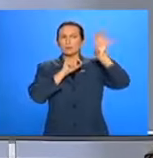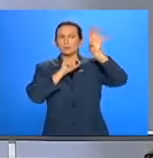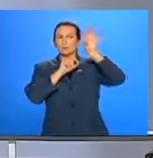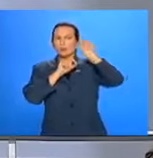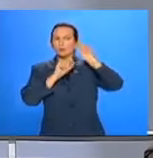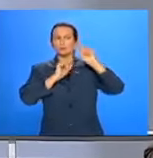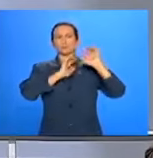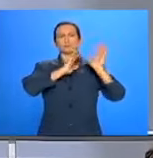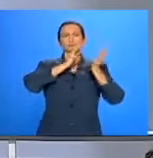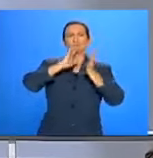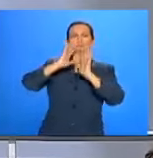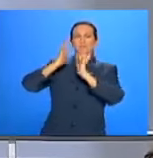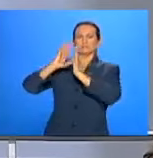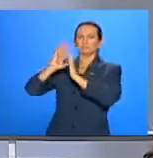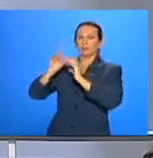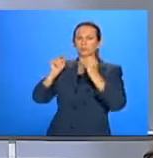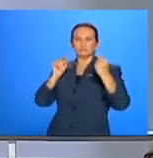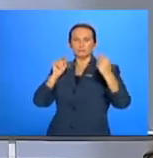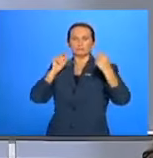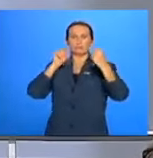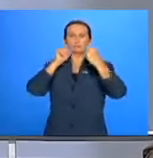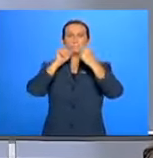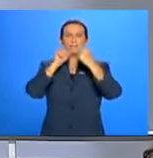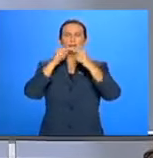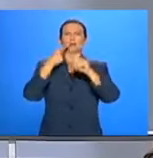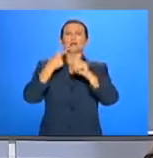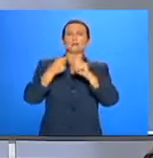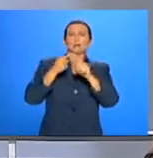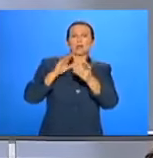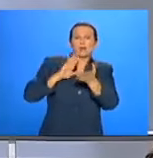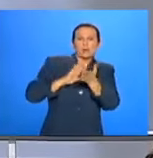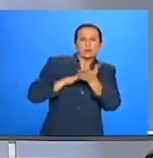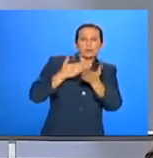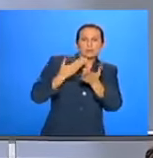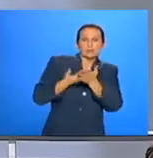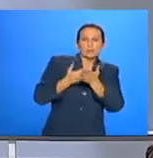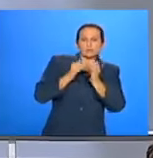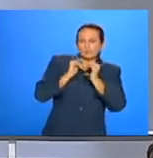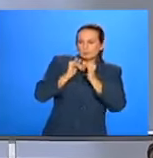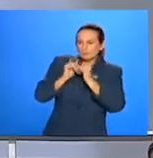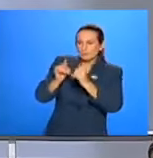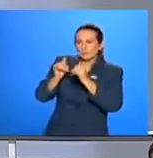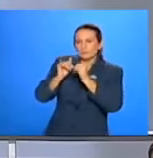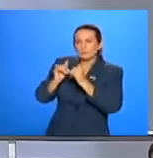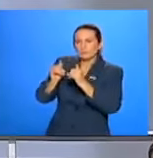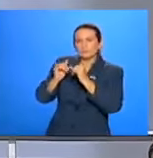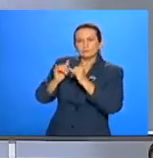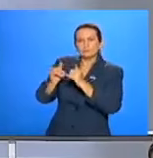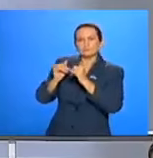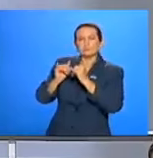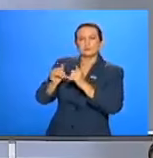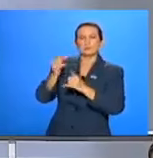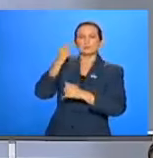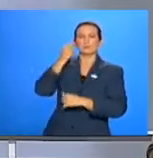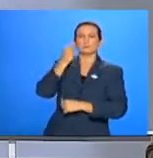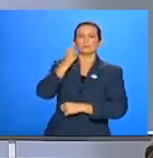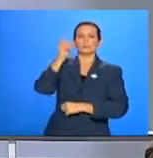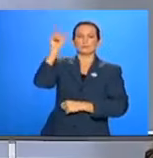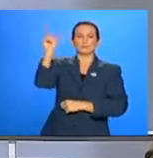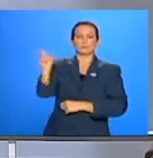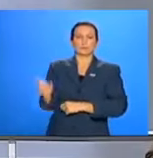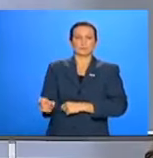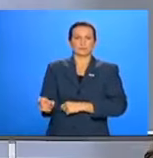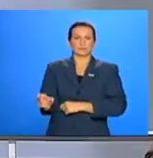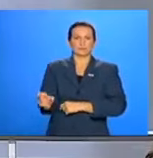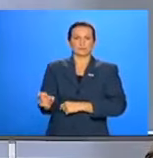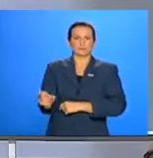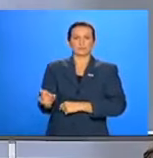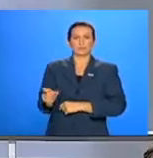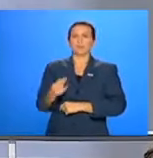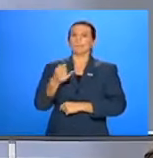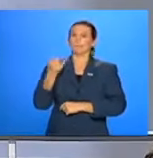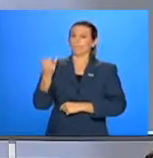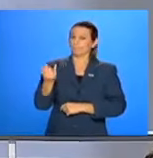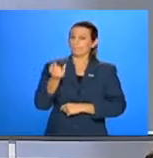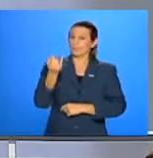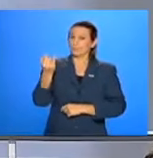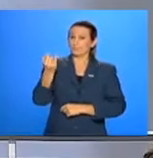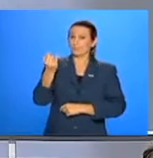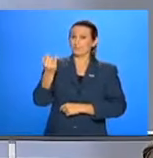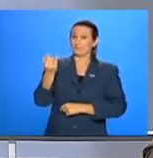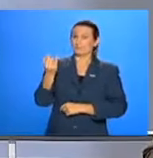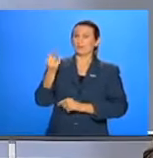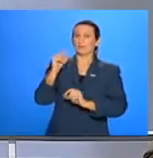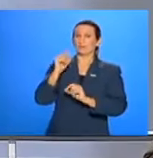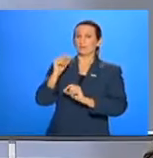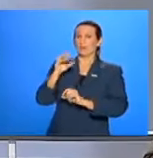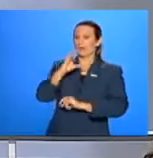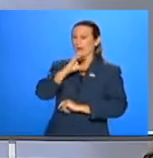fundamental, pois o intérprete é quem vai passar todas as informações ao surdo. Por isso, a relação de